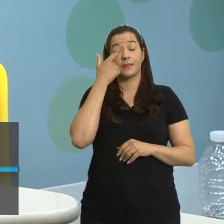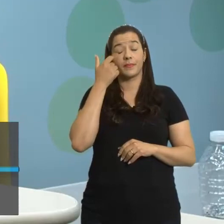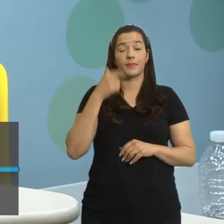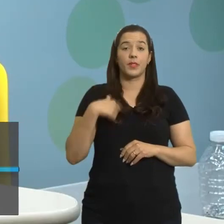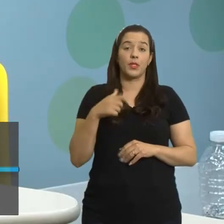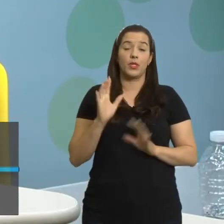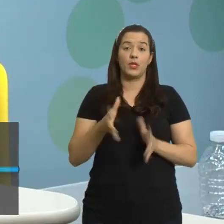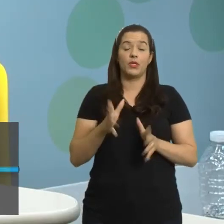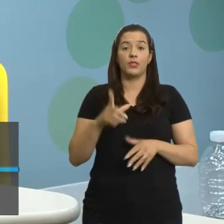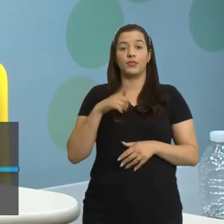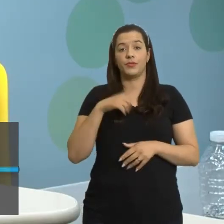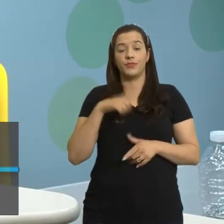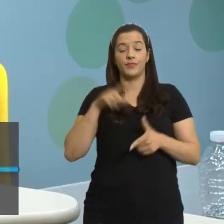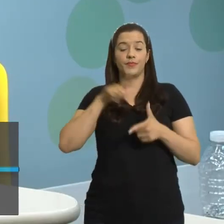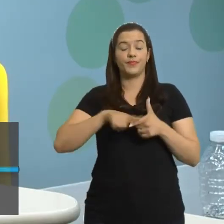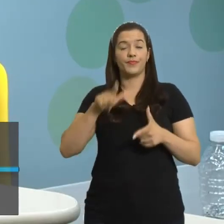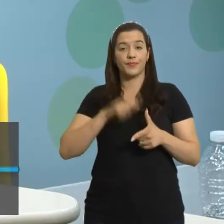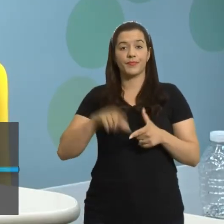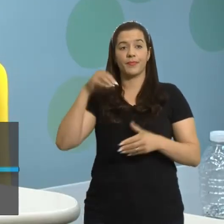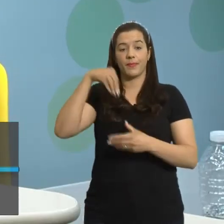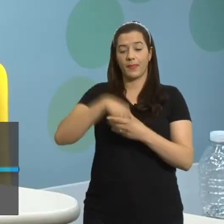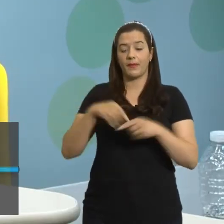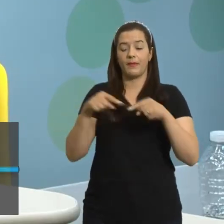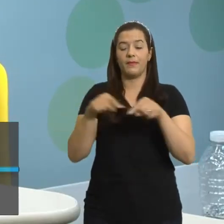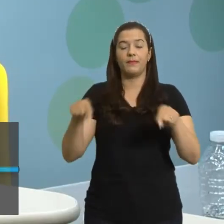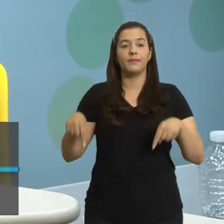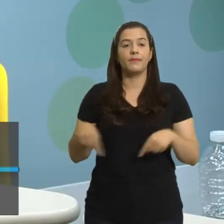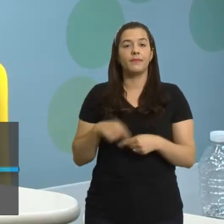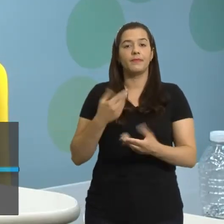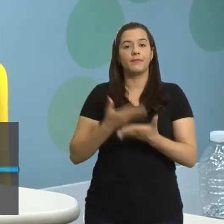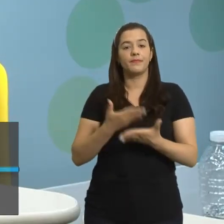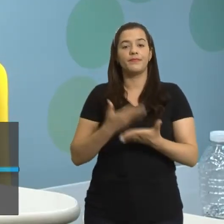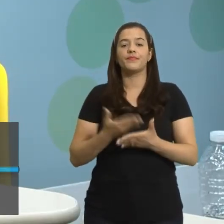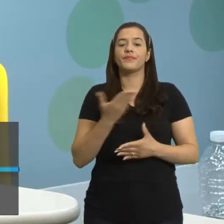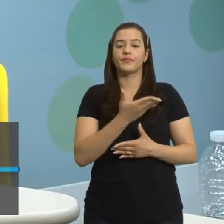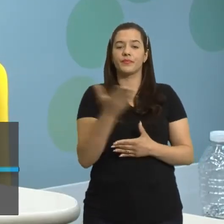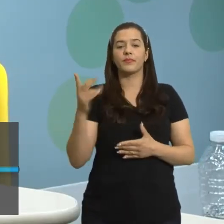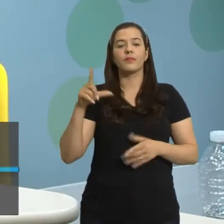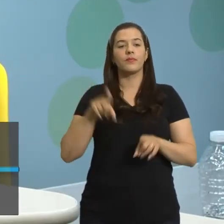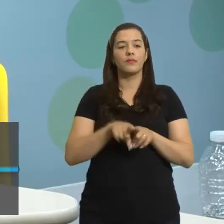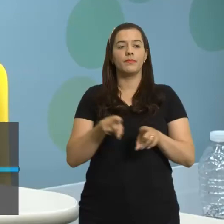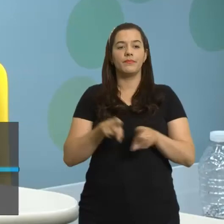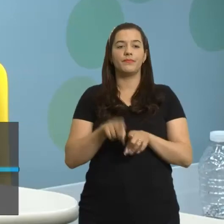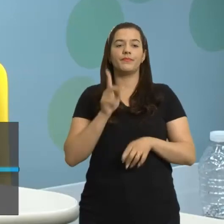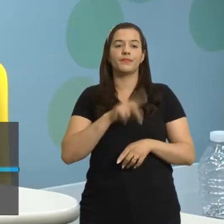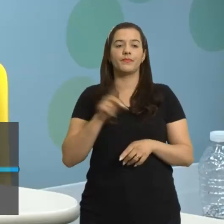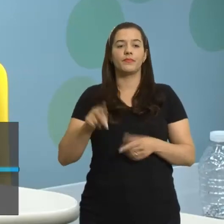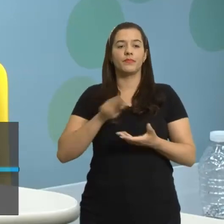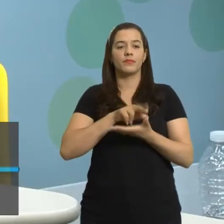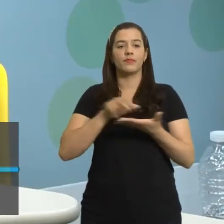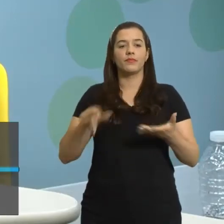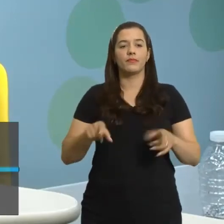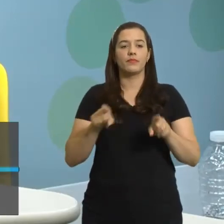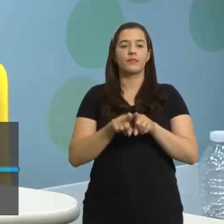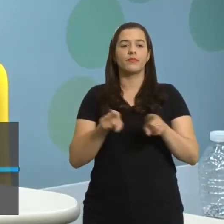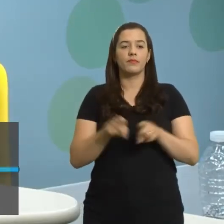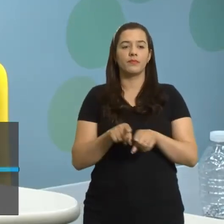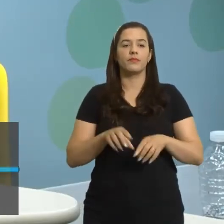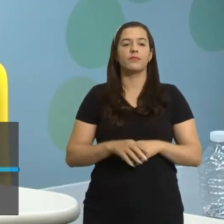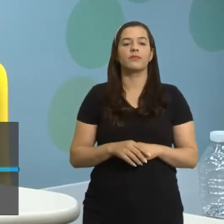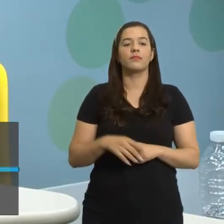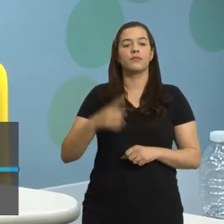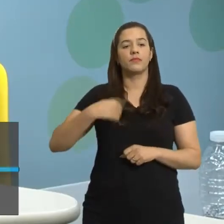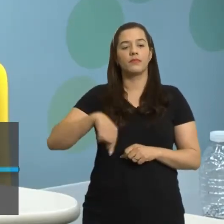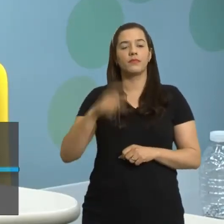esse tipo de problema em sala de aula e eu creio que muitos professores aqui compartilham com isso, né? E pensando nisso,